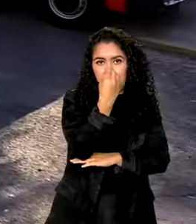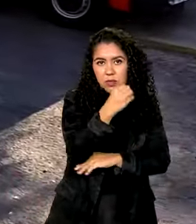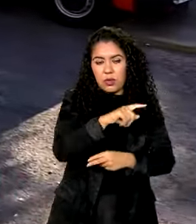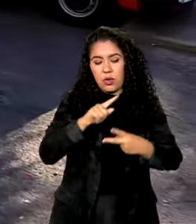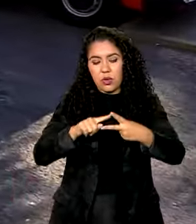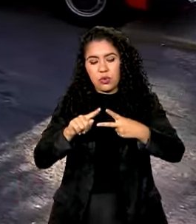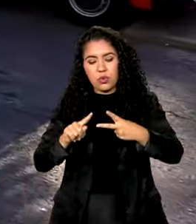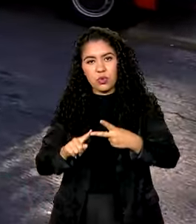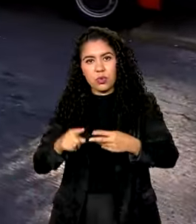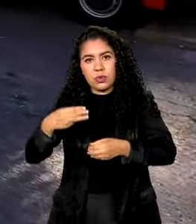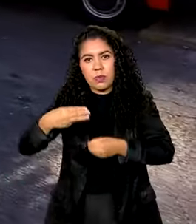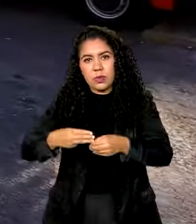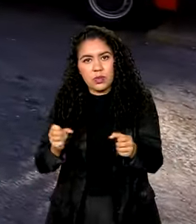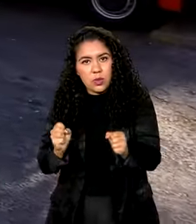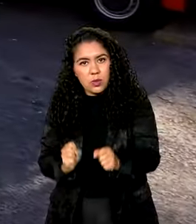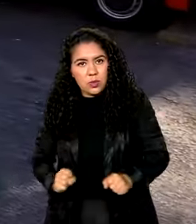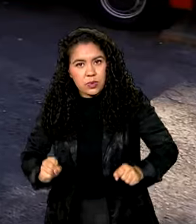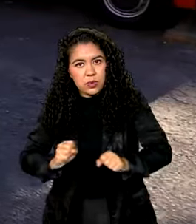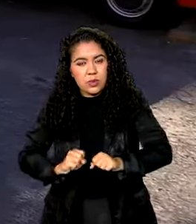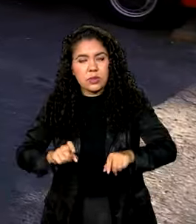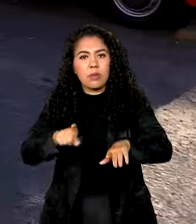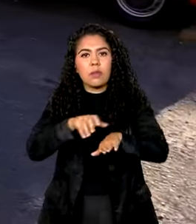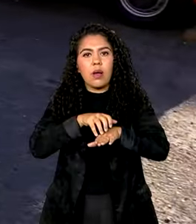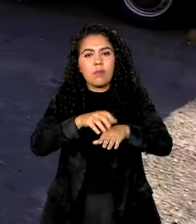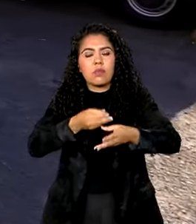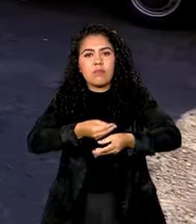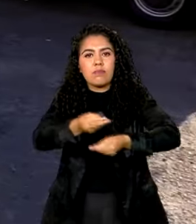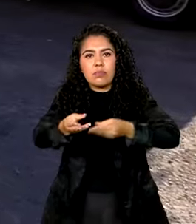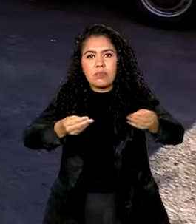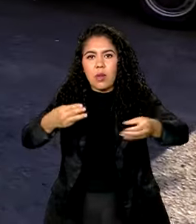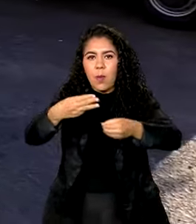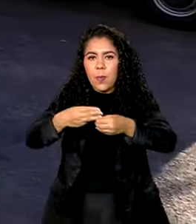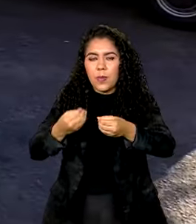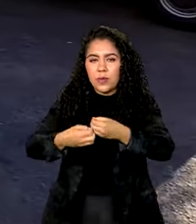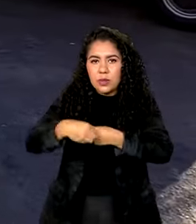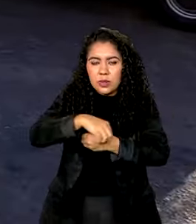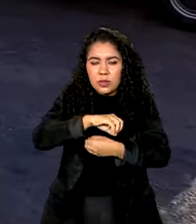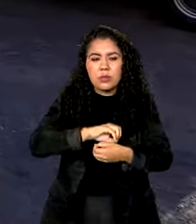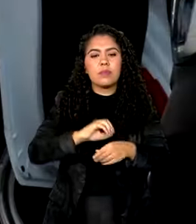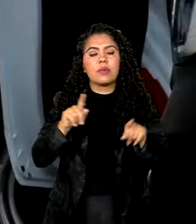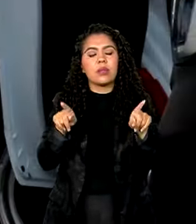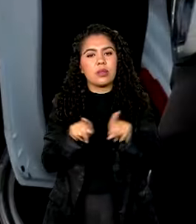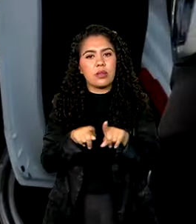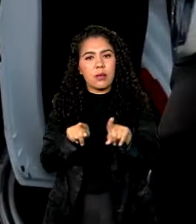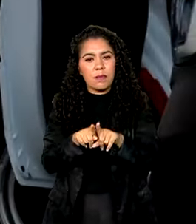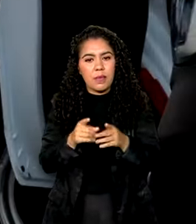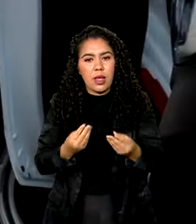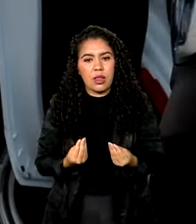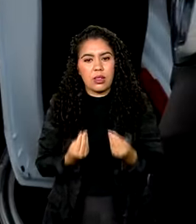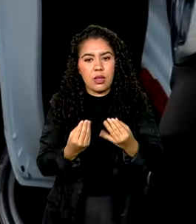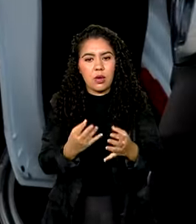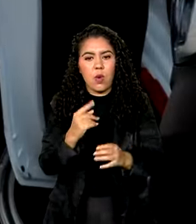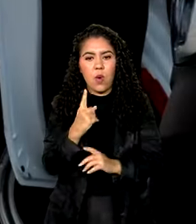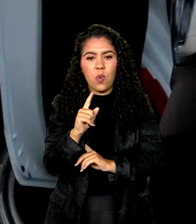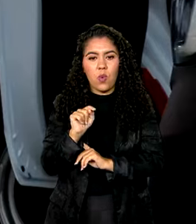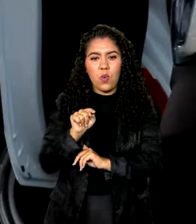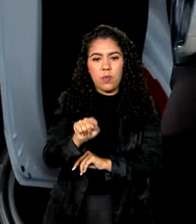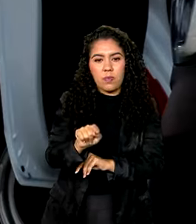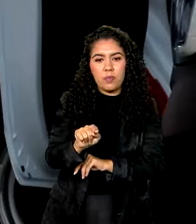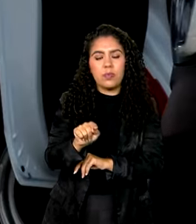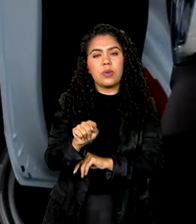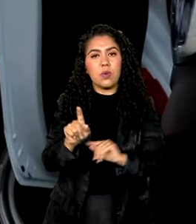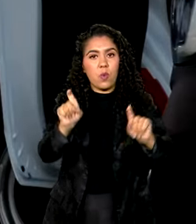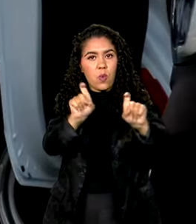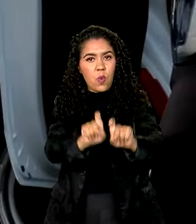Canoas e o restante para os outros municípios. Além dos veículos, o Ministério também fez a entrega de 1.000 computadores, que